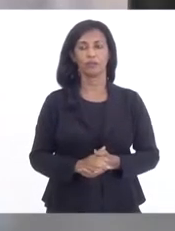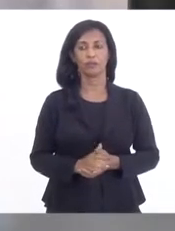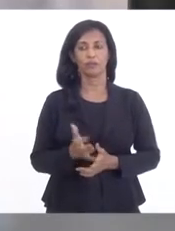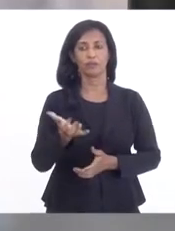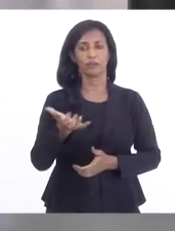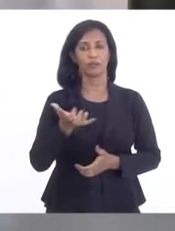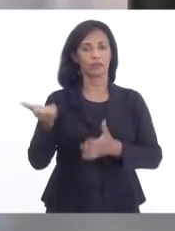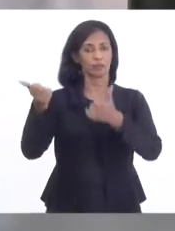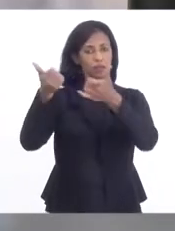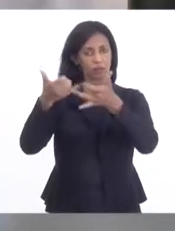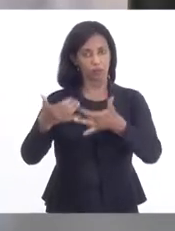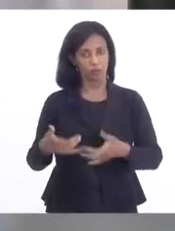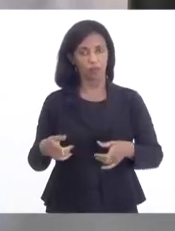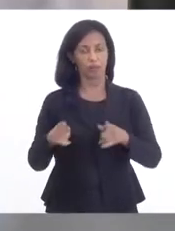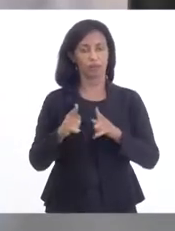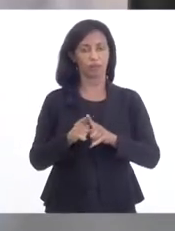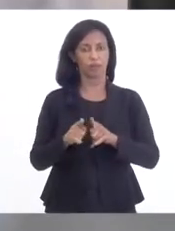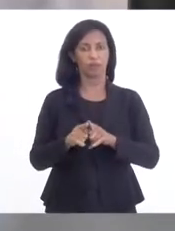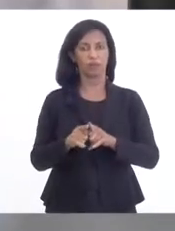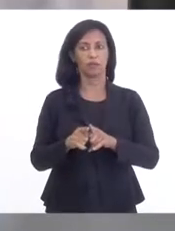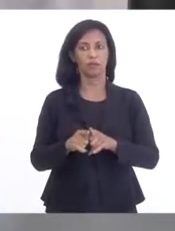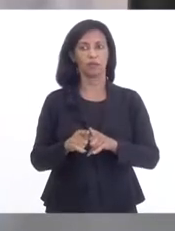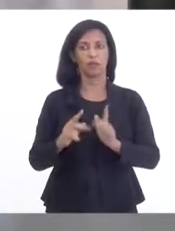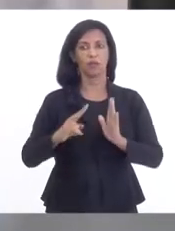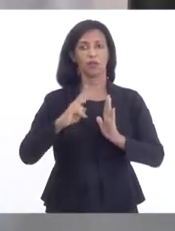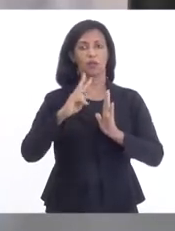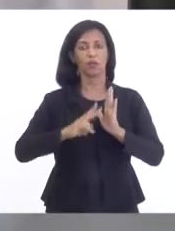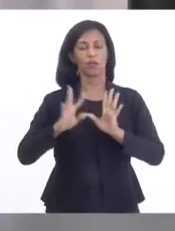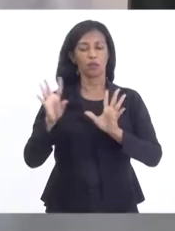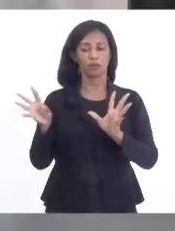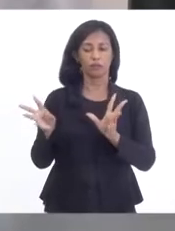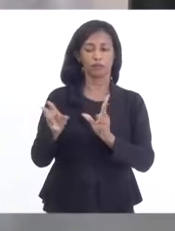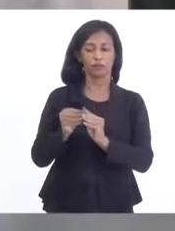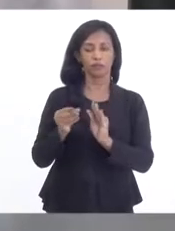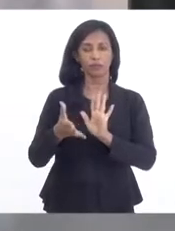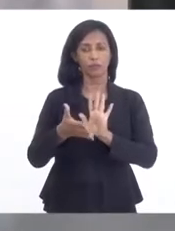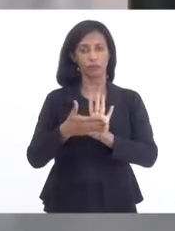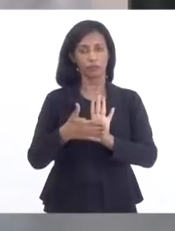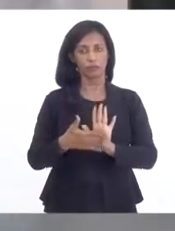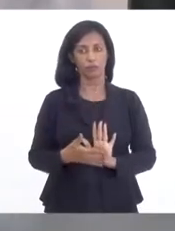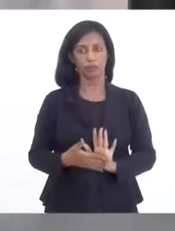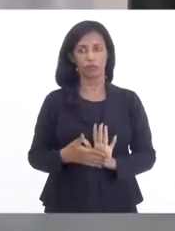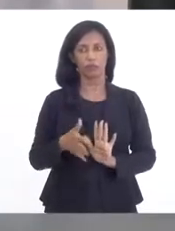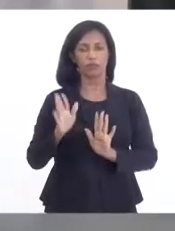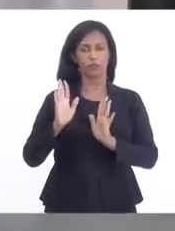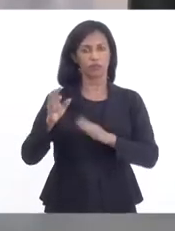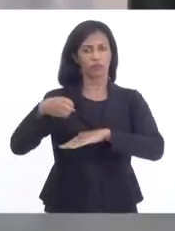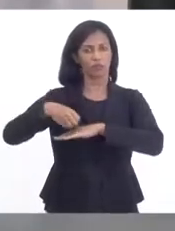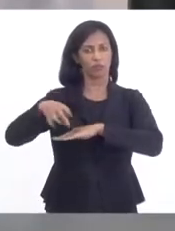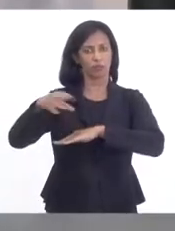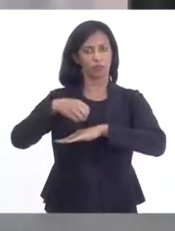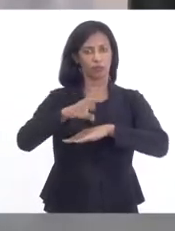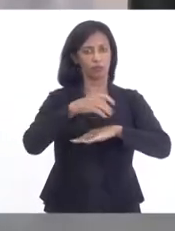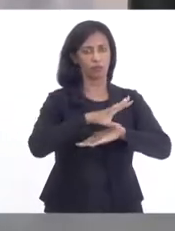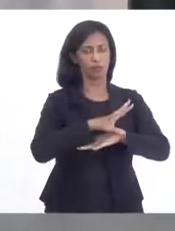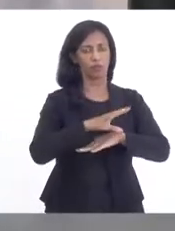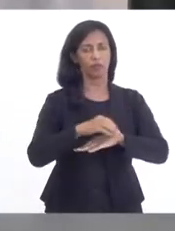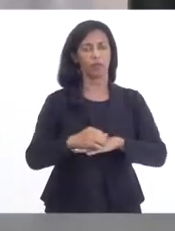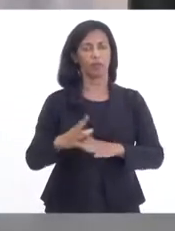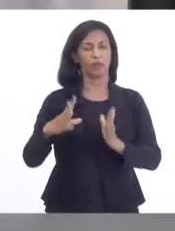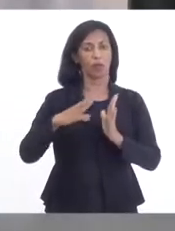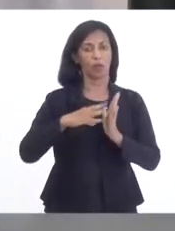Quero esclarecer também que irei ler apenas a conclusão dos pareceres, uma vez que já foram enviadas com antecedência